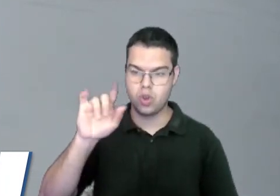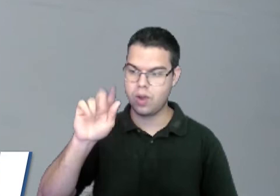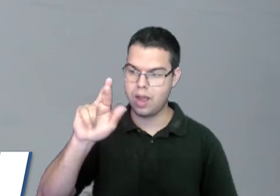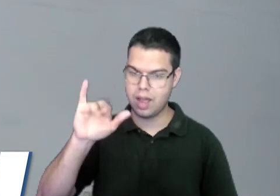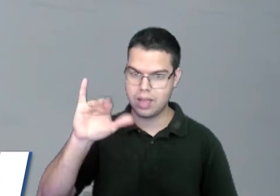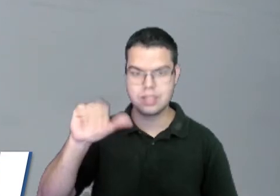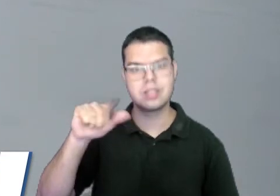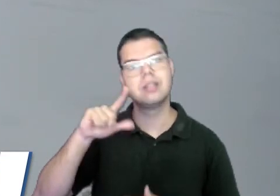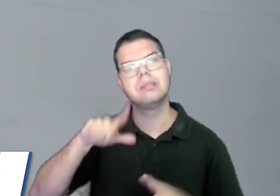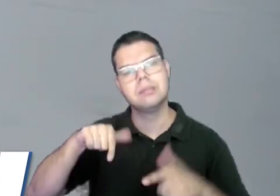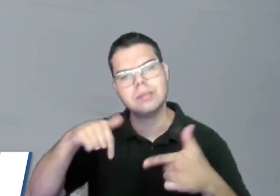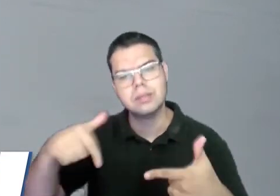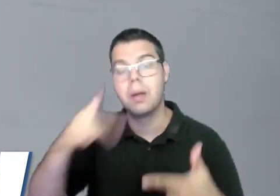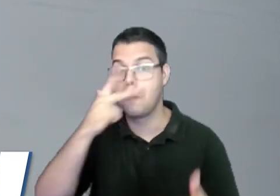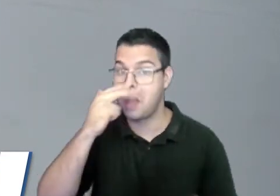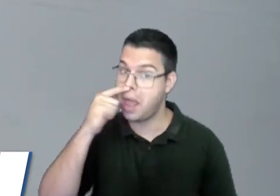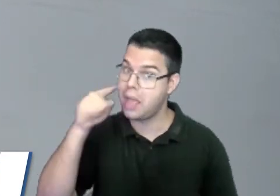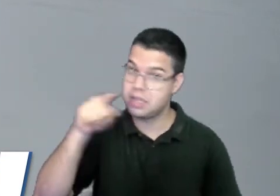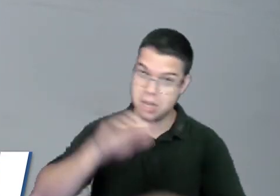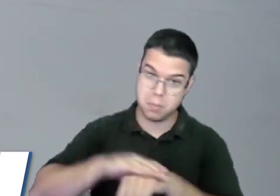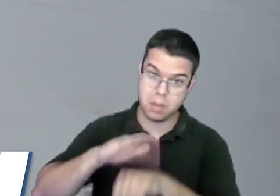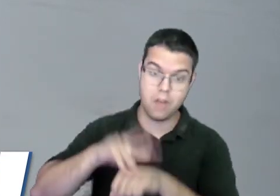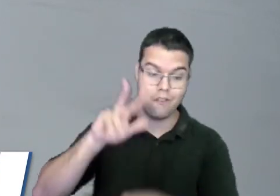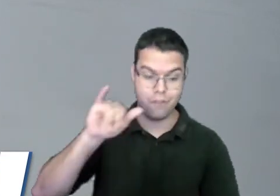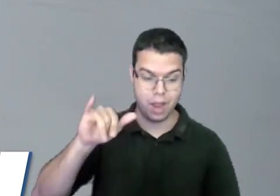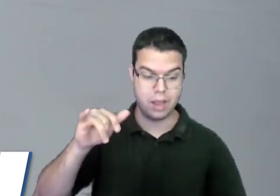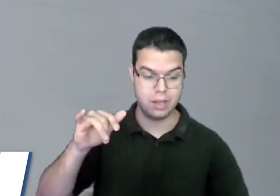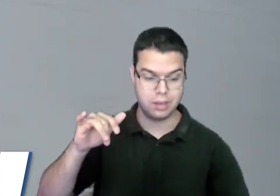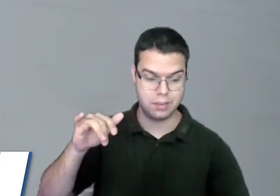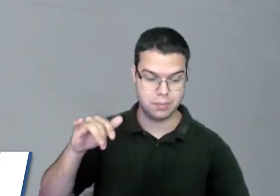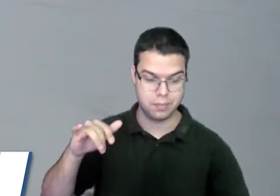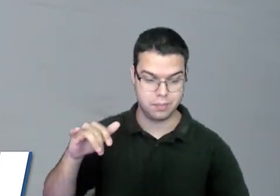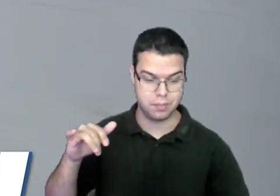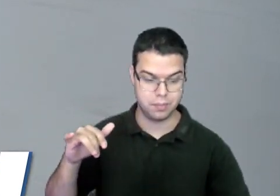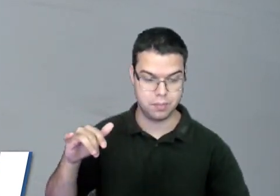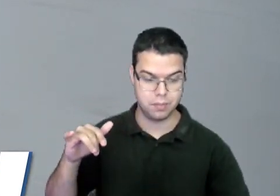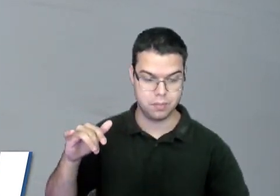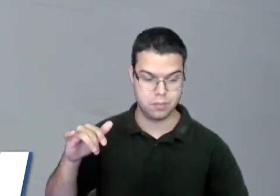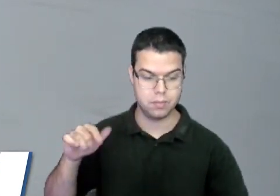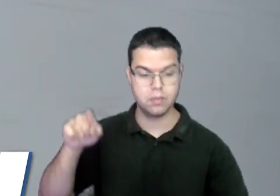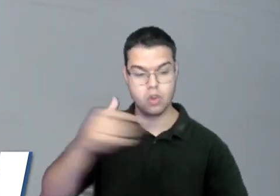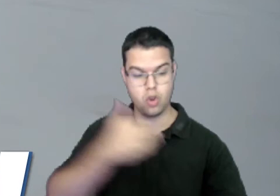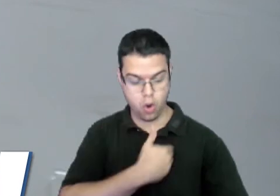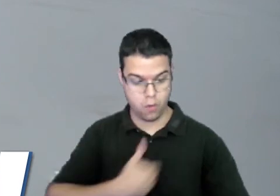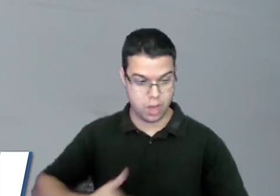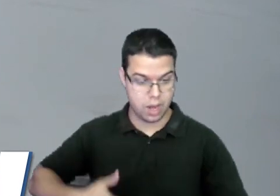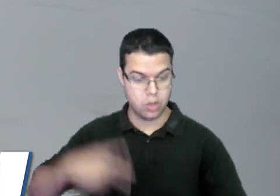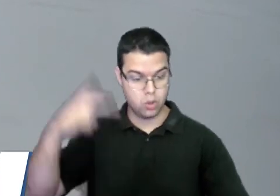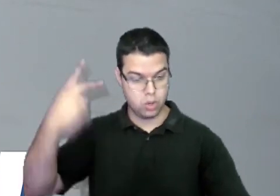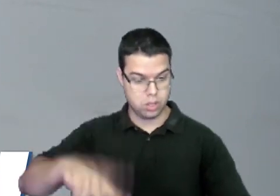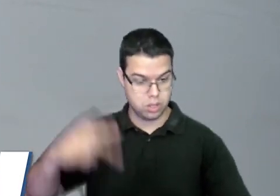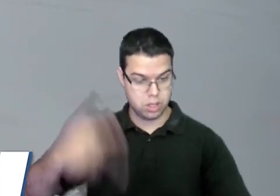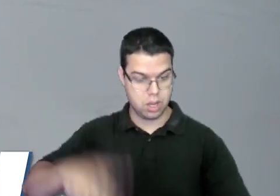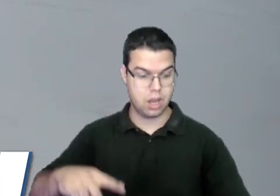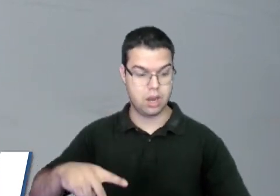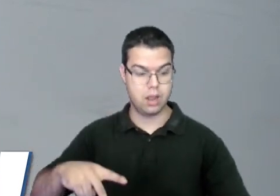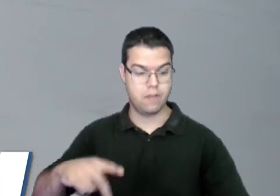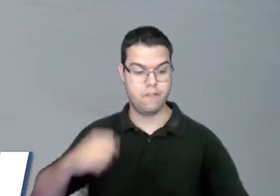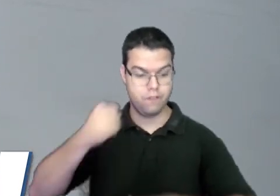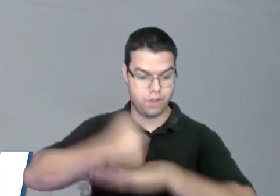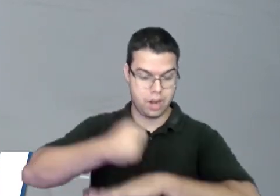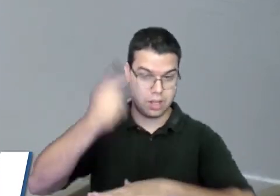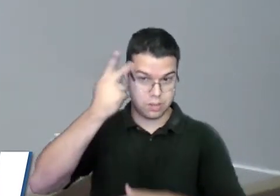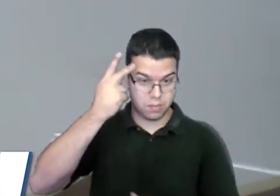ele vai ser aclamado governador do estado de São Paulo. Então, tenho